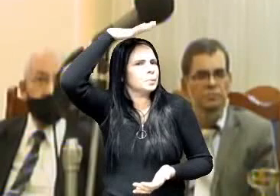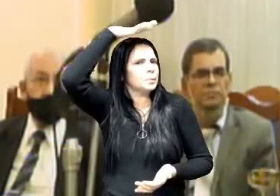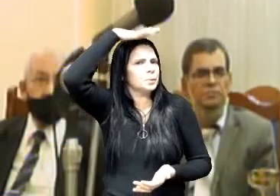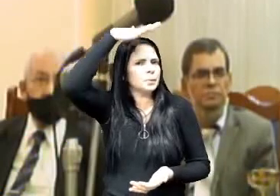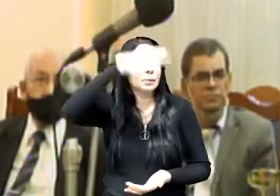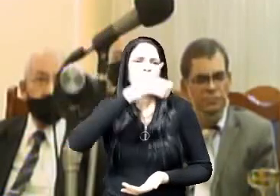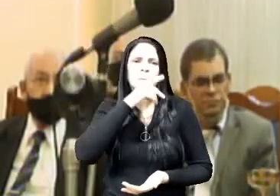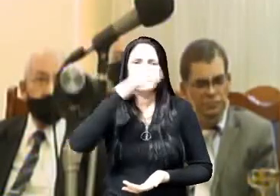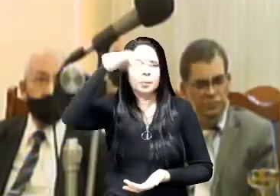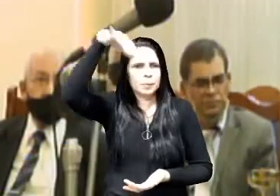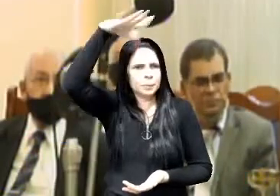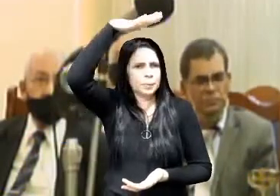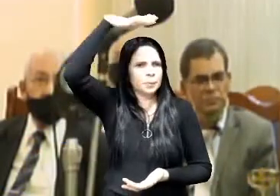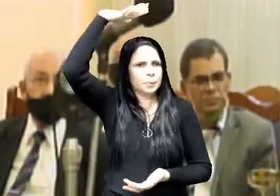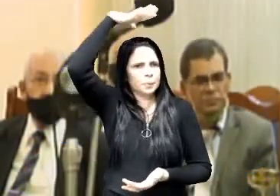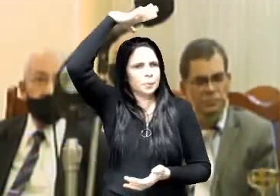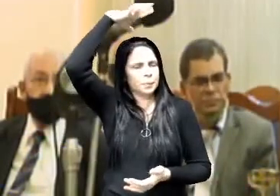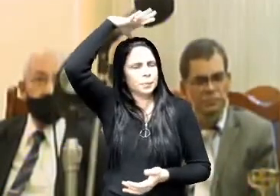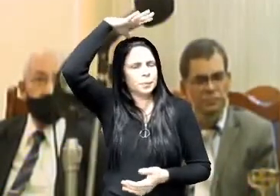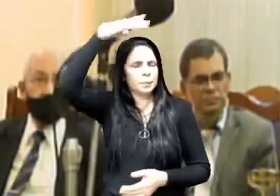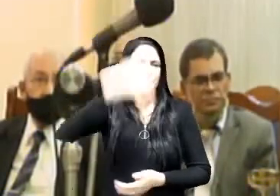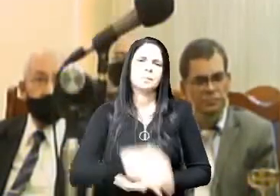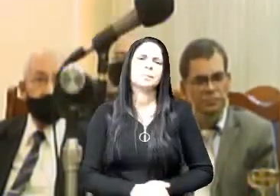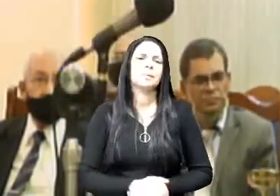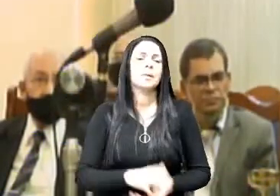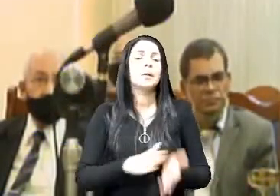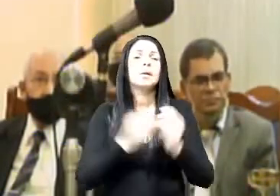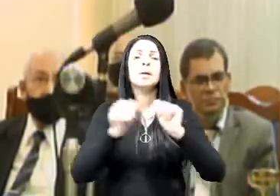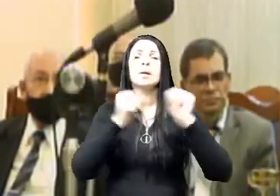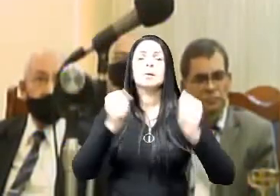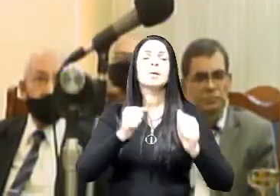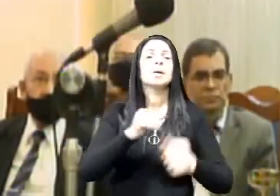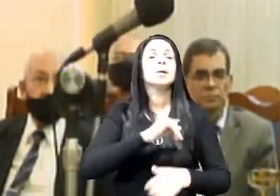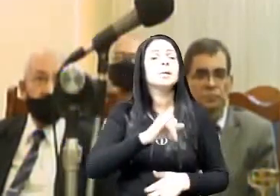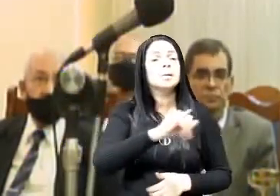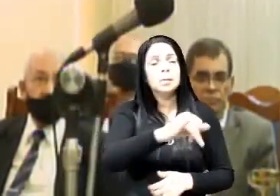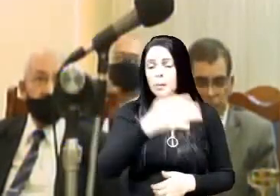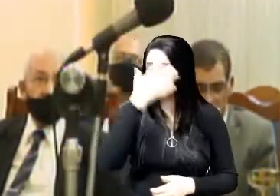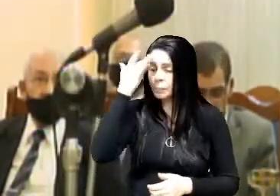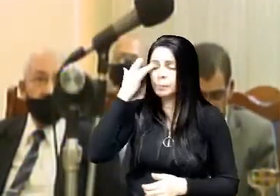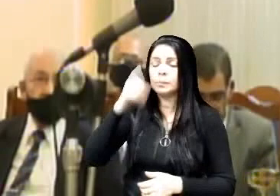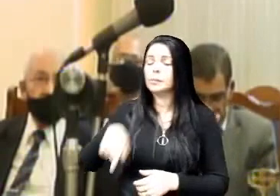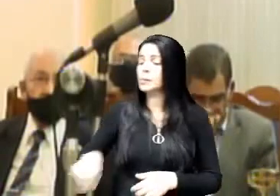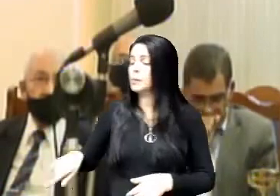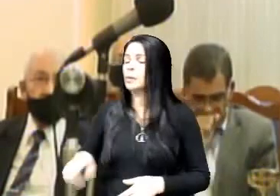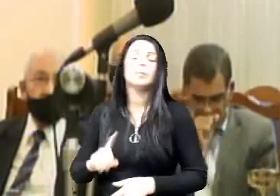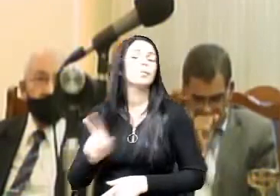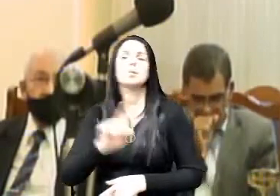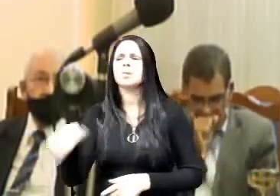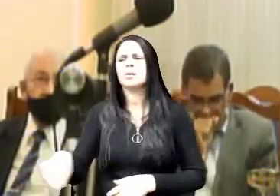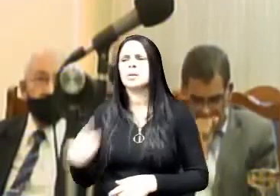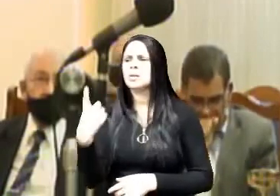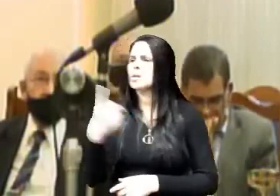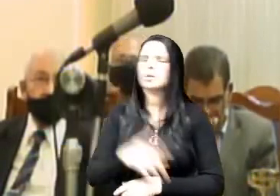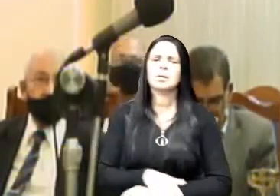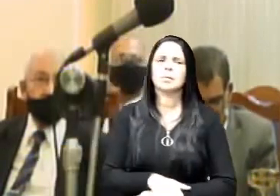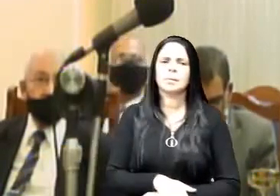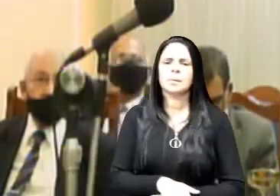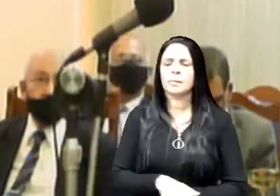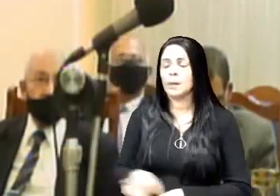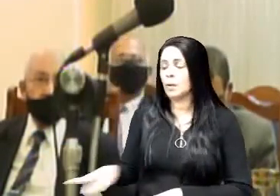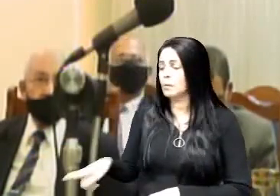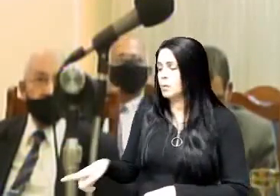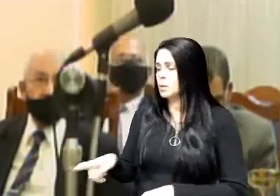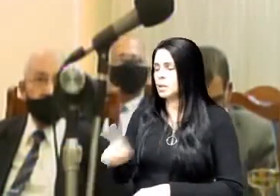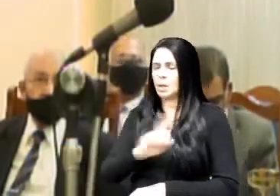repousando, está sobrevoando, aleluia. Então diga para alguém aí, você não está só. Diga alto, diga, você não está